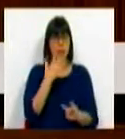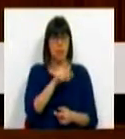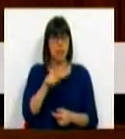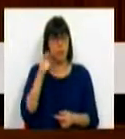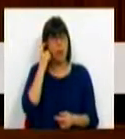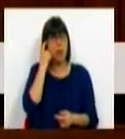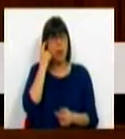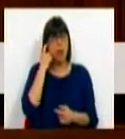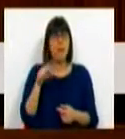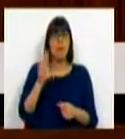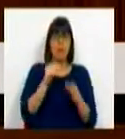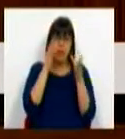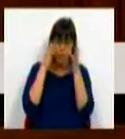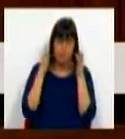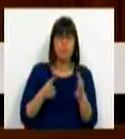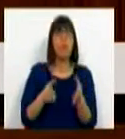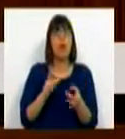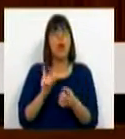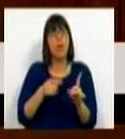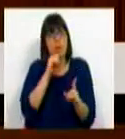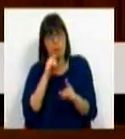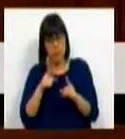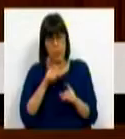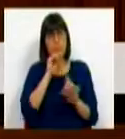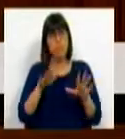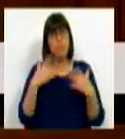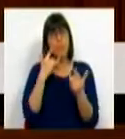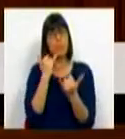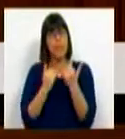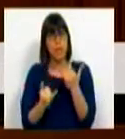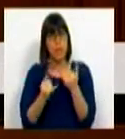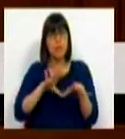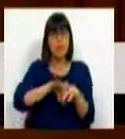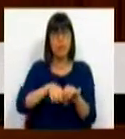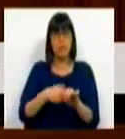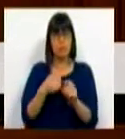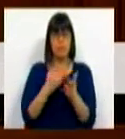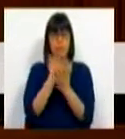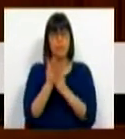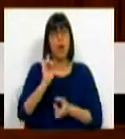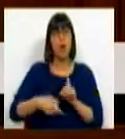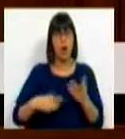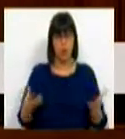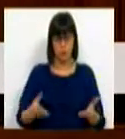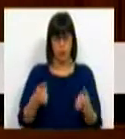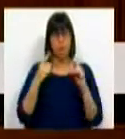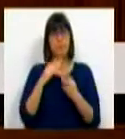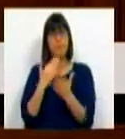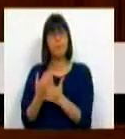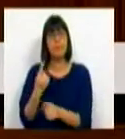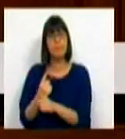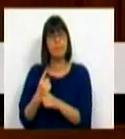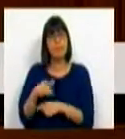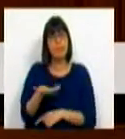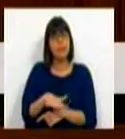de uma forma mais focada naquilo que podiam ser os potenciais riscos de deterioração dos colaterais. Há aqui o efeito também